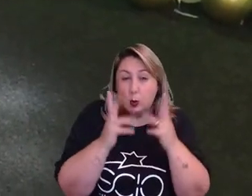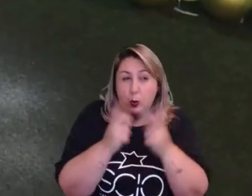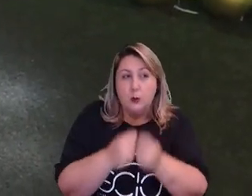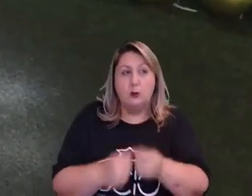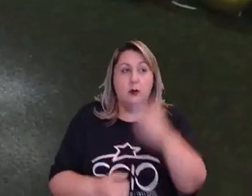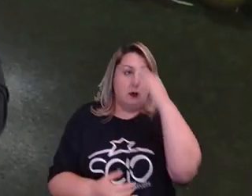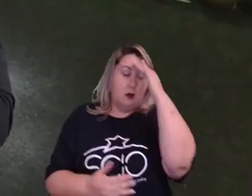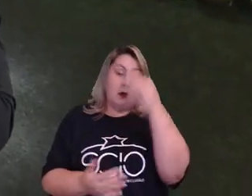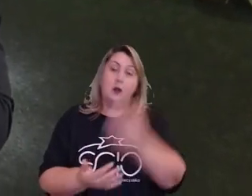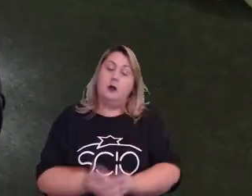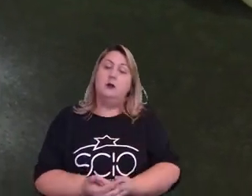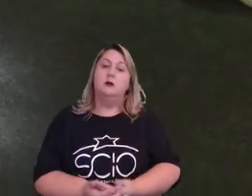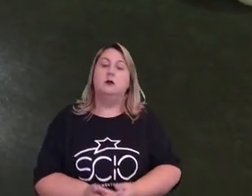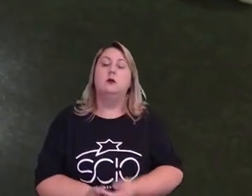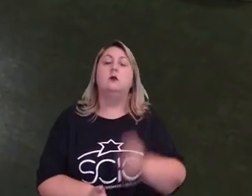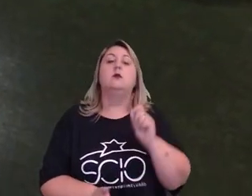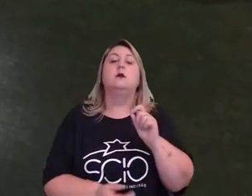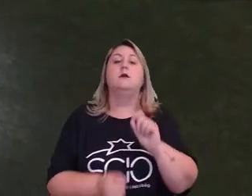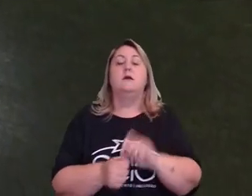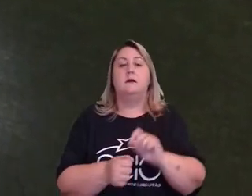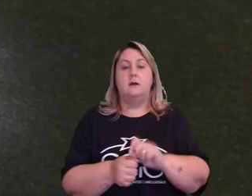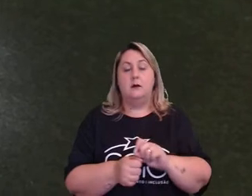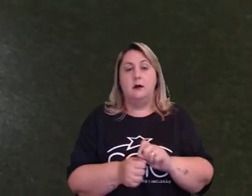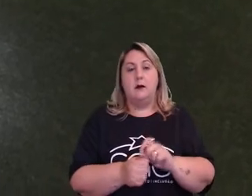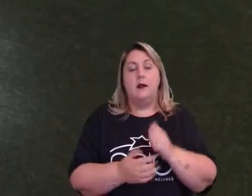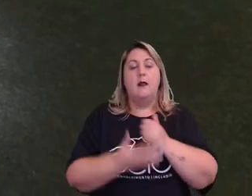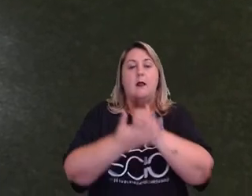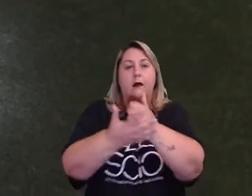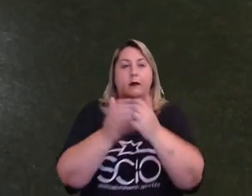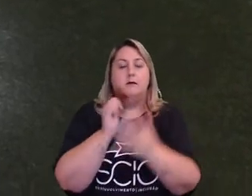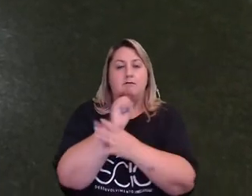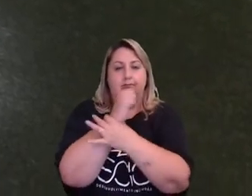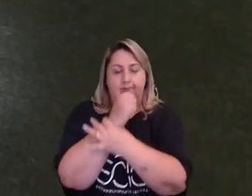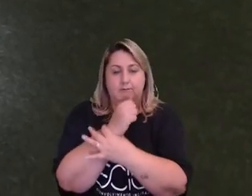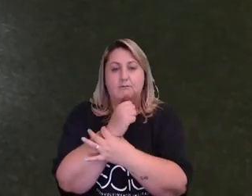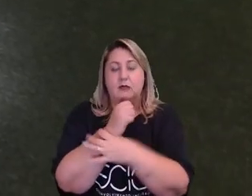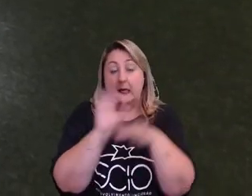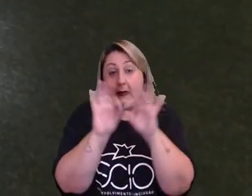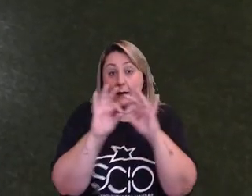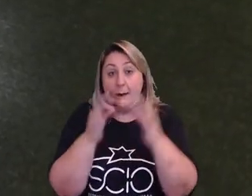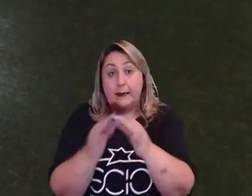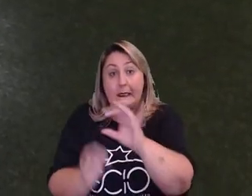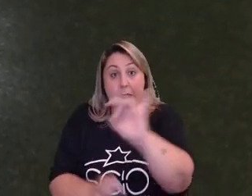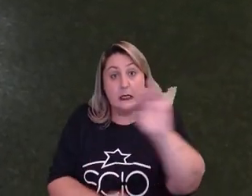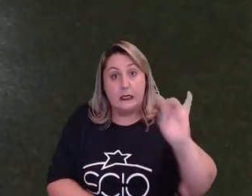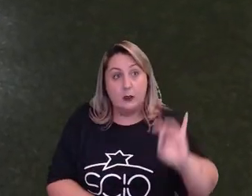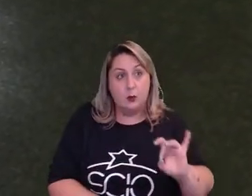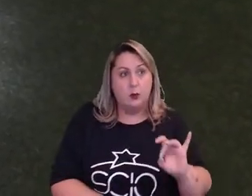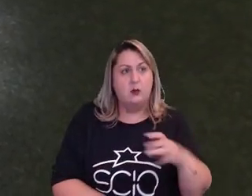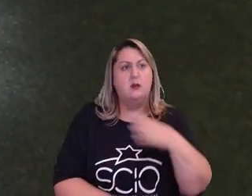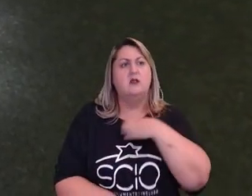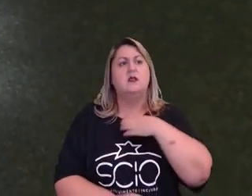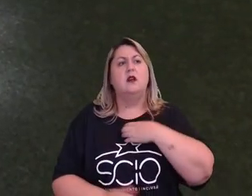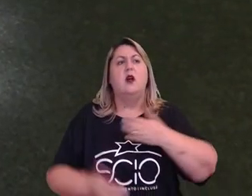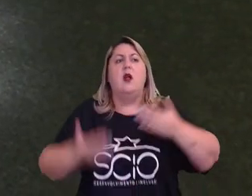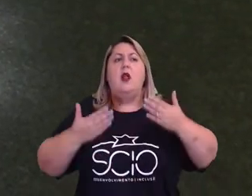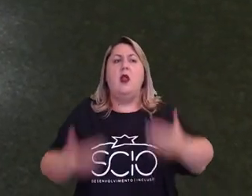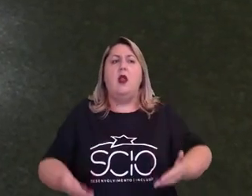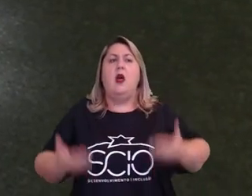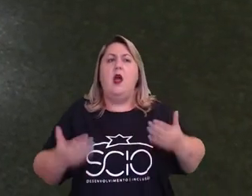Nós acreditamos muito no que estamos fazendo, levando a segurança até a família de vocês de um jeito